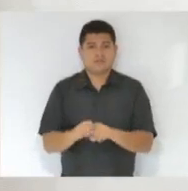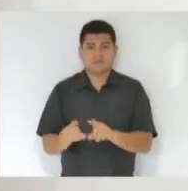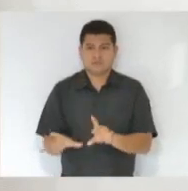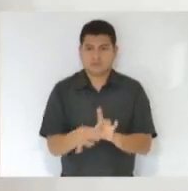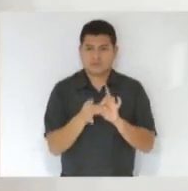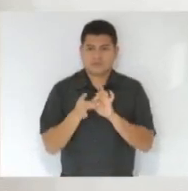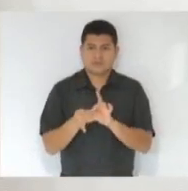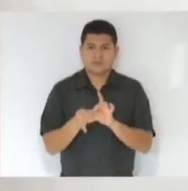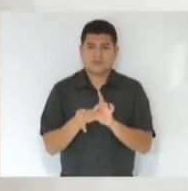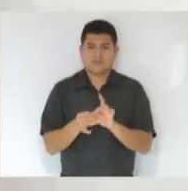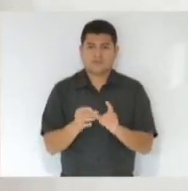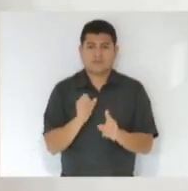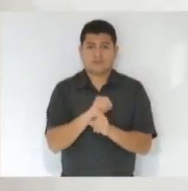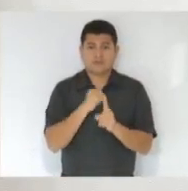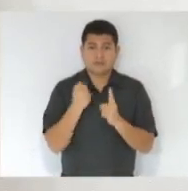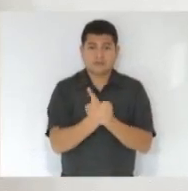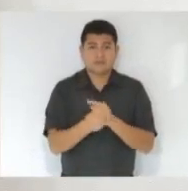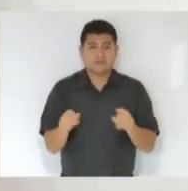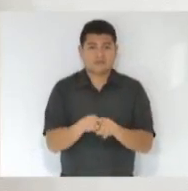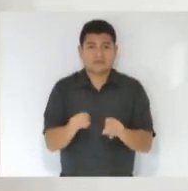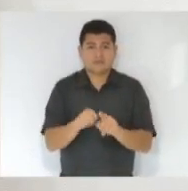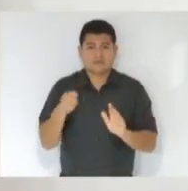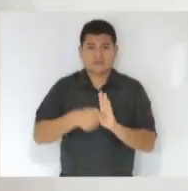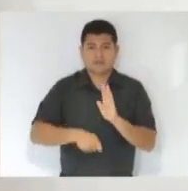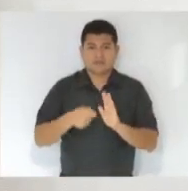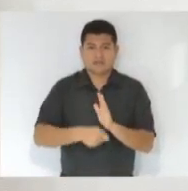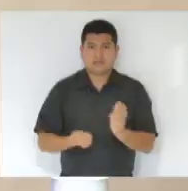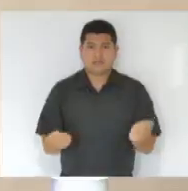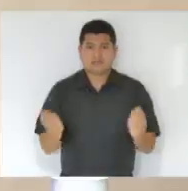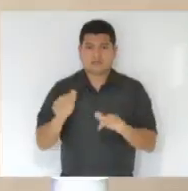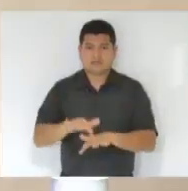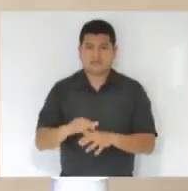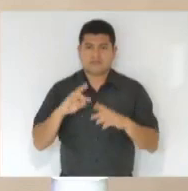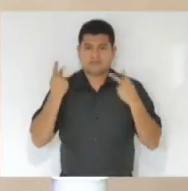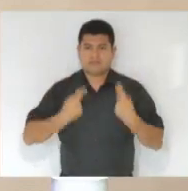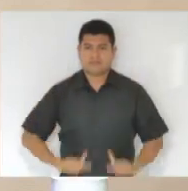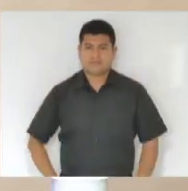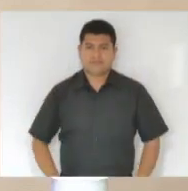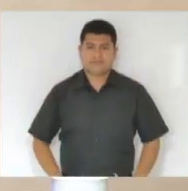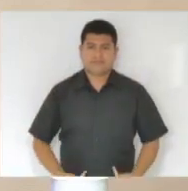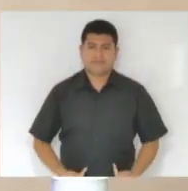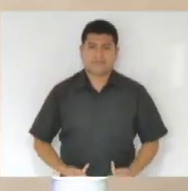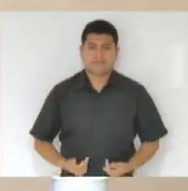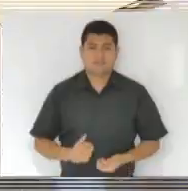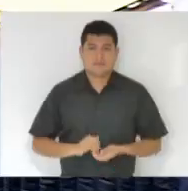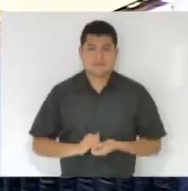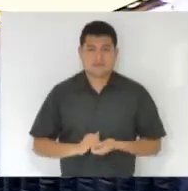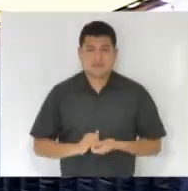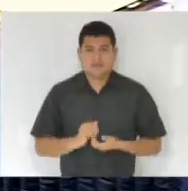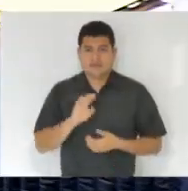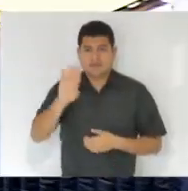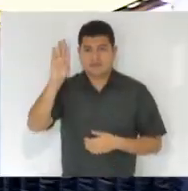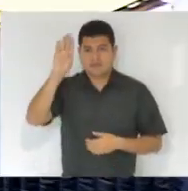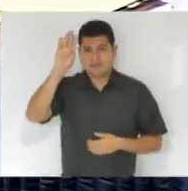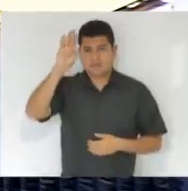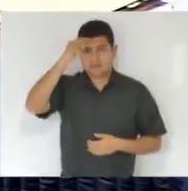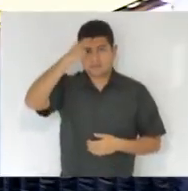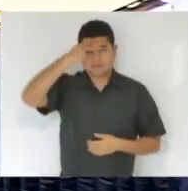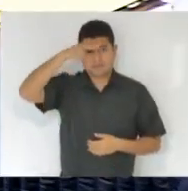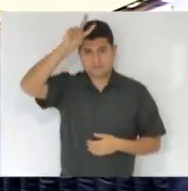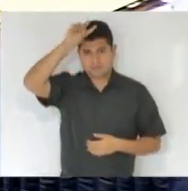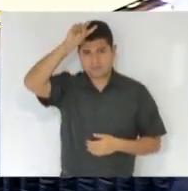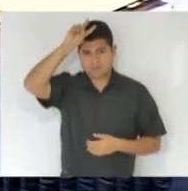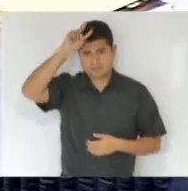sociedade que também luta pela aderência humana. Com a palavra o deputado Vicente Caropreso. Prefeito Fabrício, eu